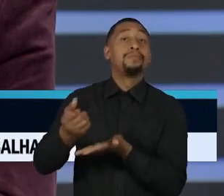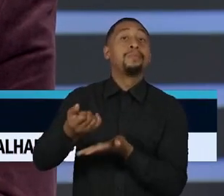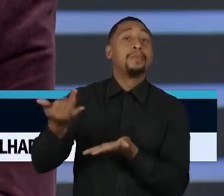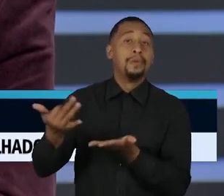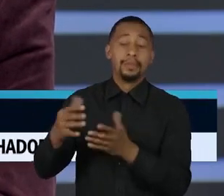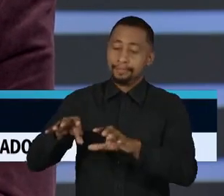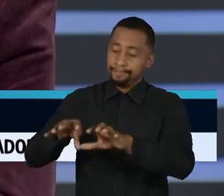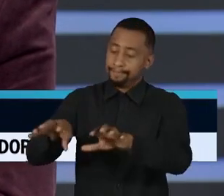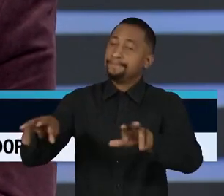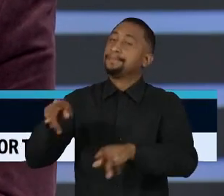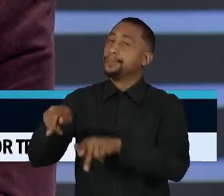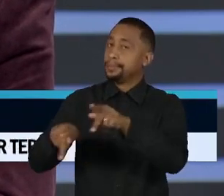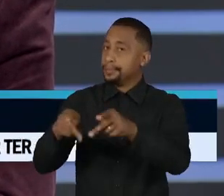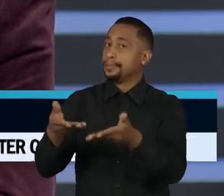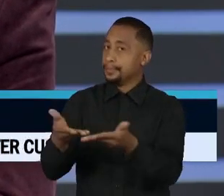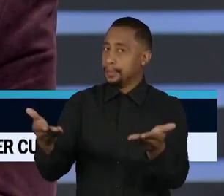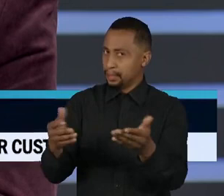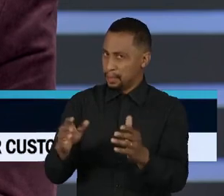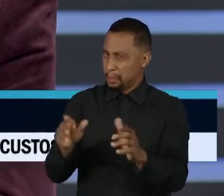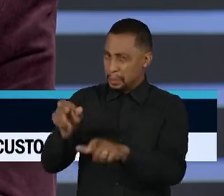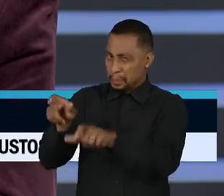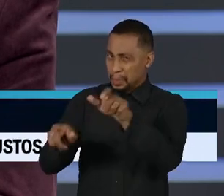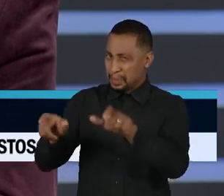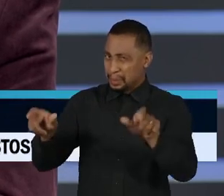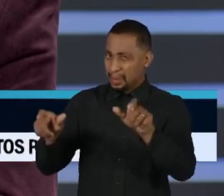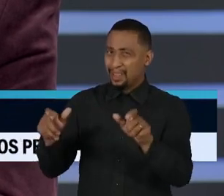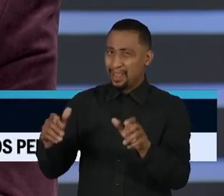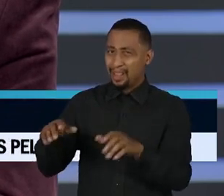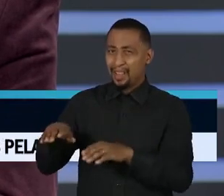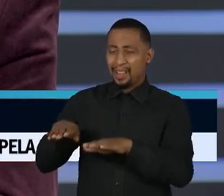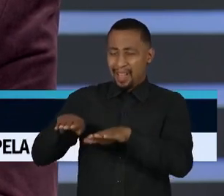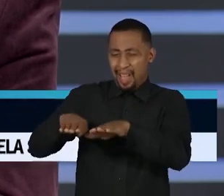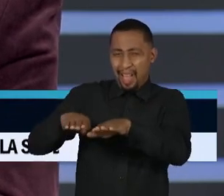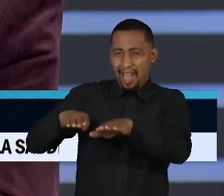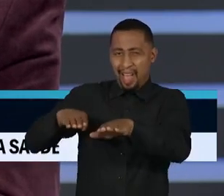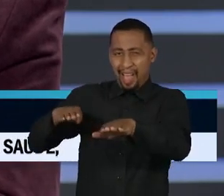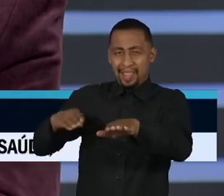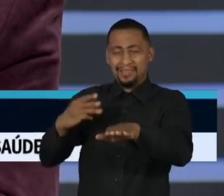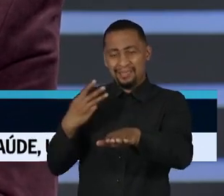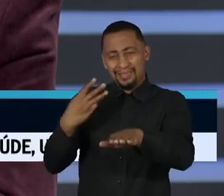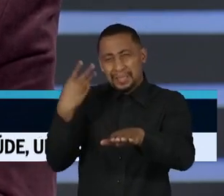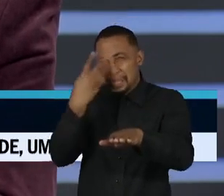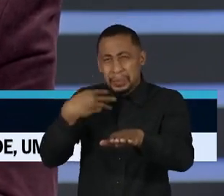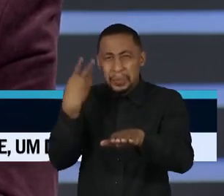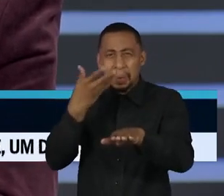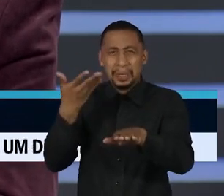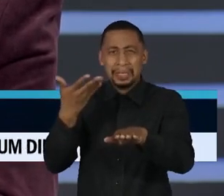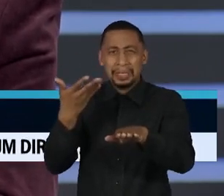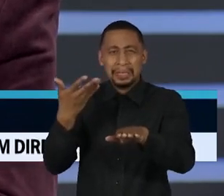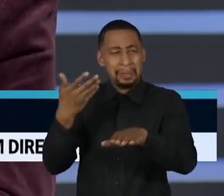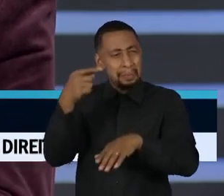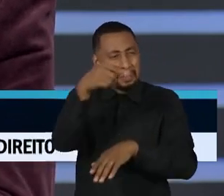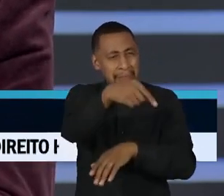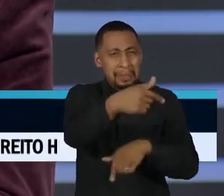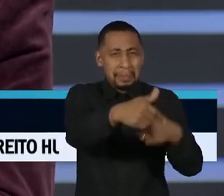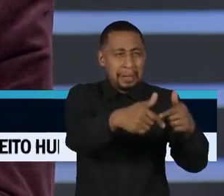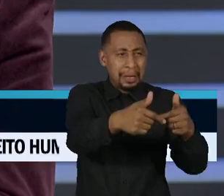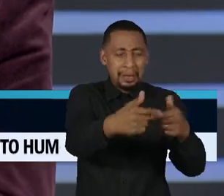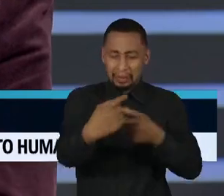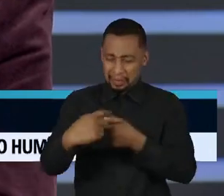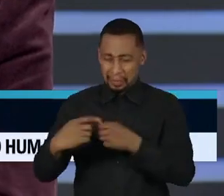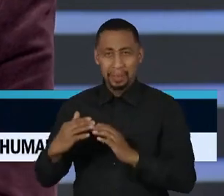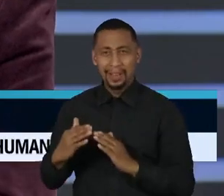população. Pode uma pessoa demorar 3 horas no trânsito para sair de casa, trabalhar, estudar e voltar para casa? É evidente que